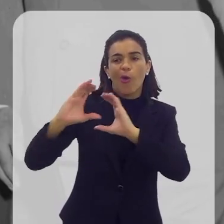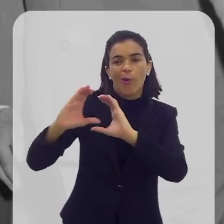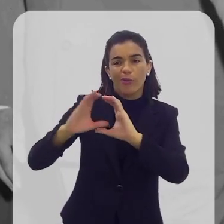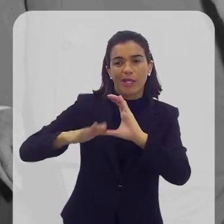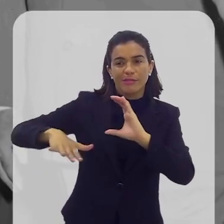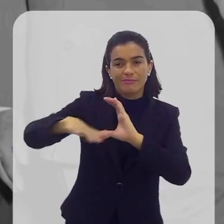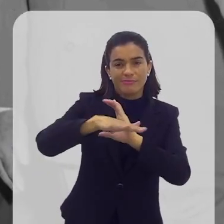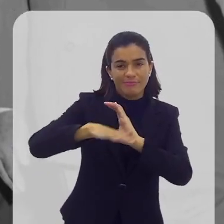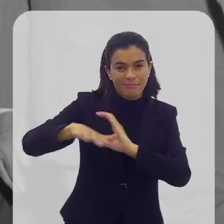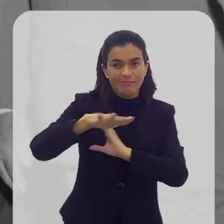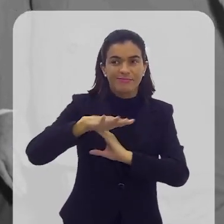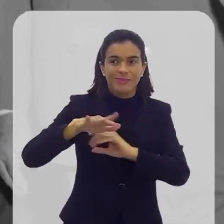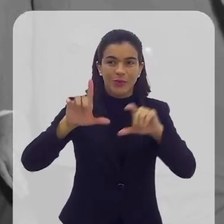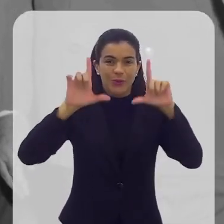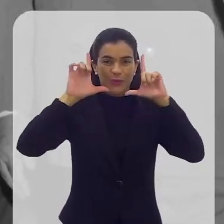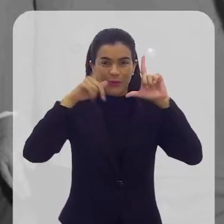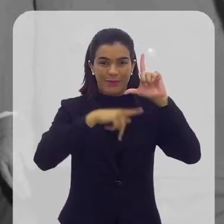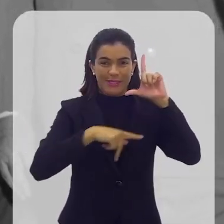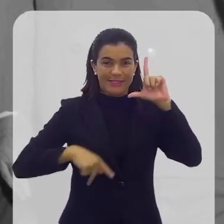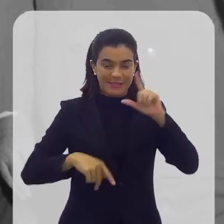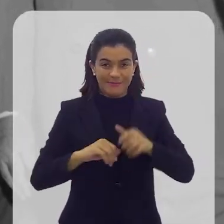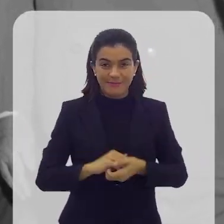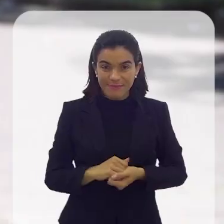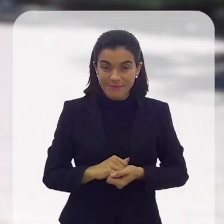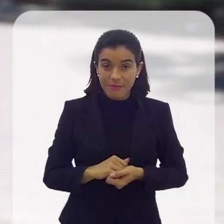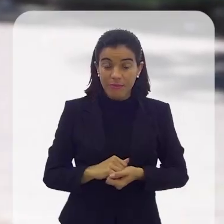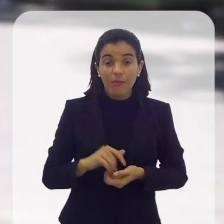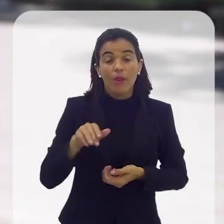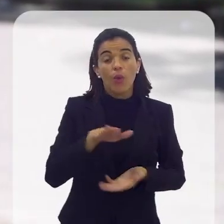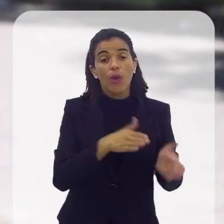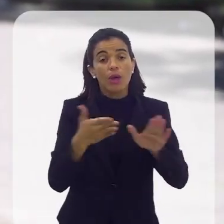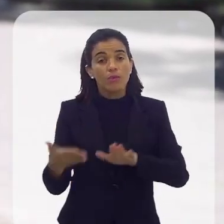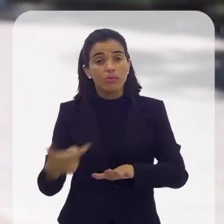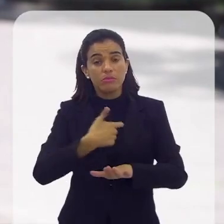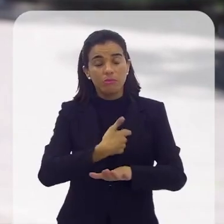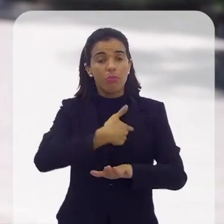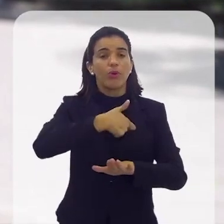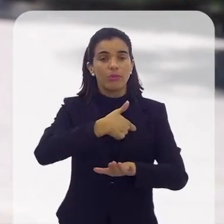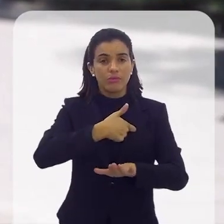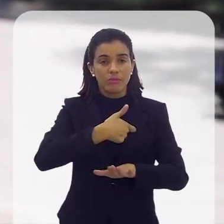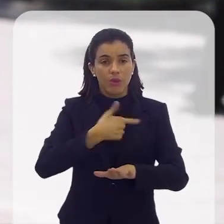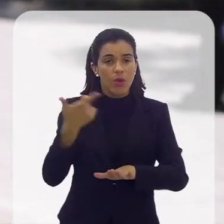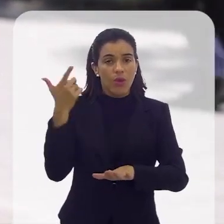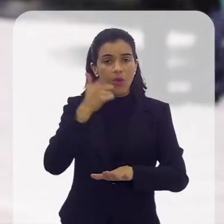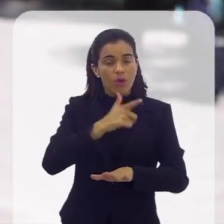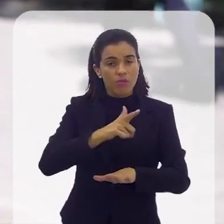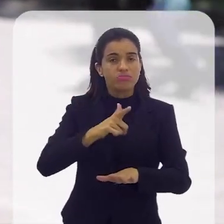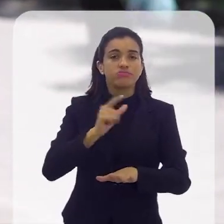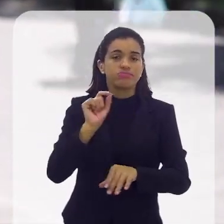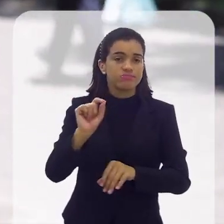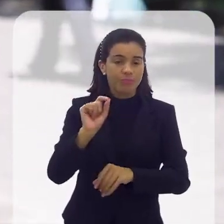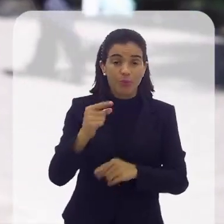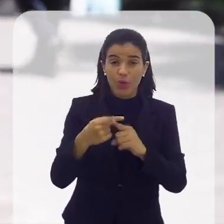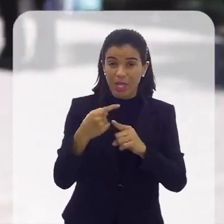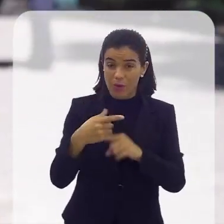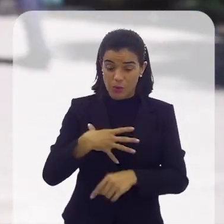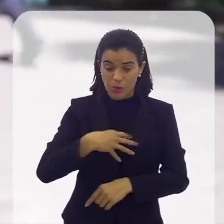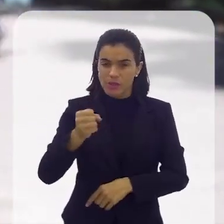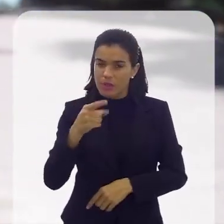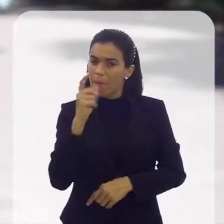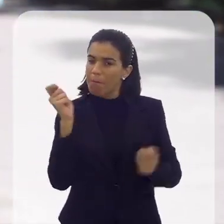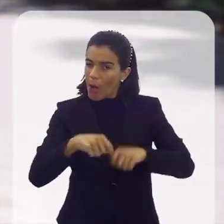falar no último presidente que aqui habitou, o Juscelino Kubitschek. A posse foi desse salão onde nós estamos, e